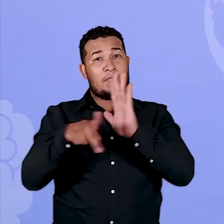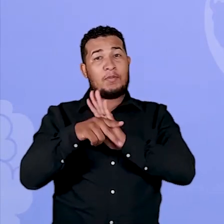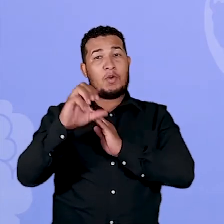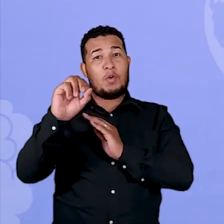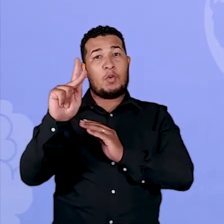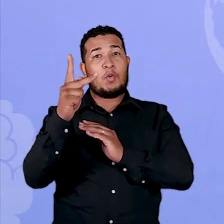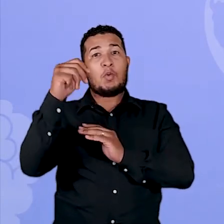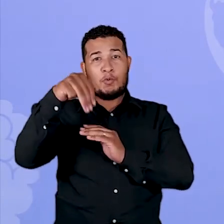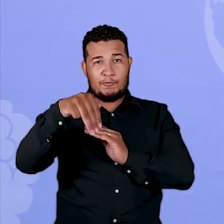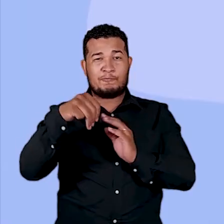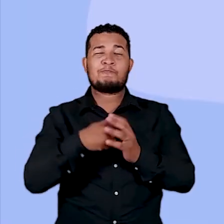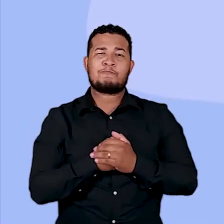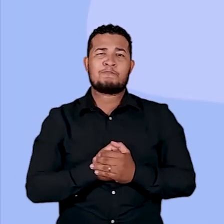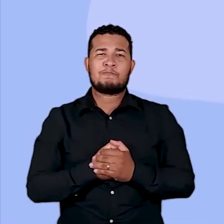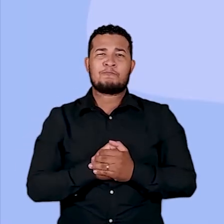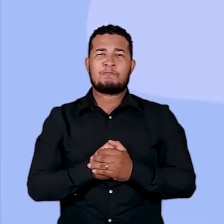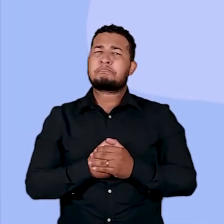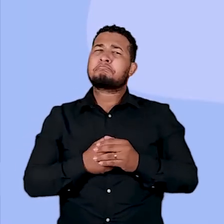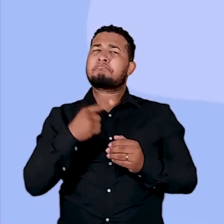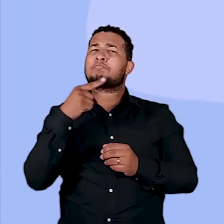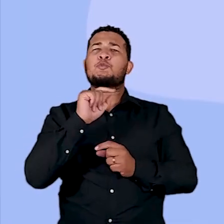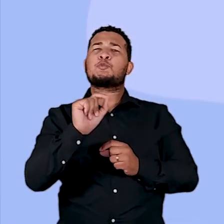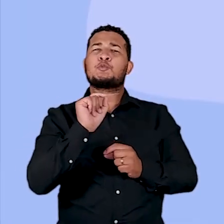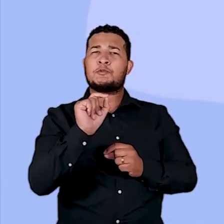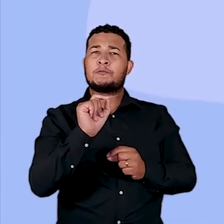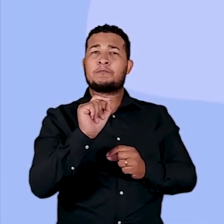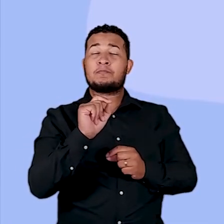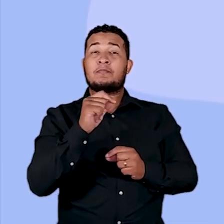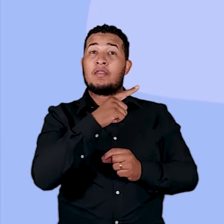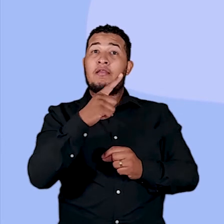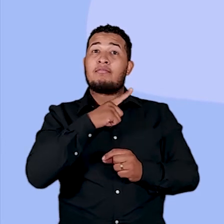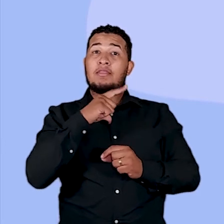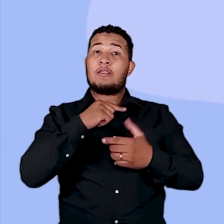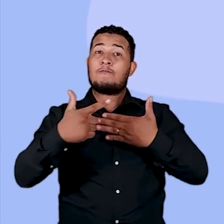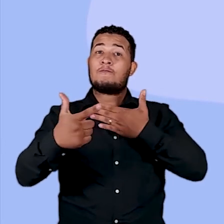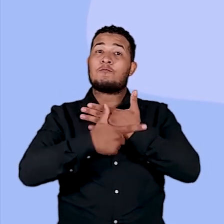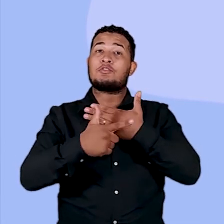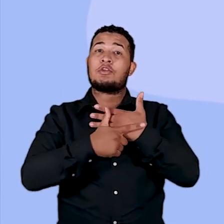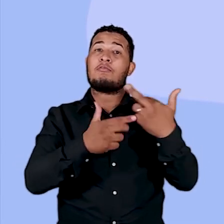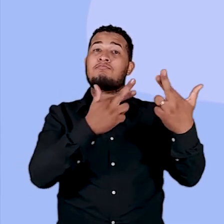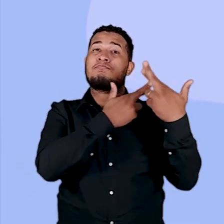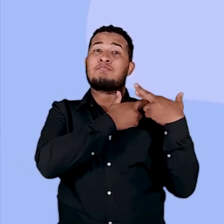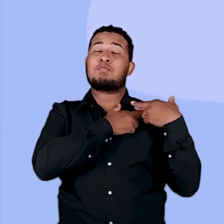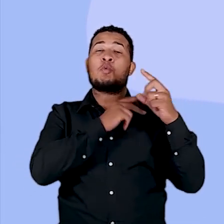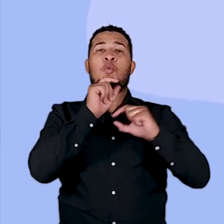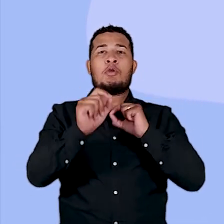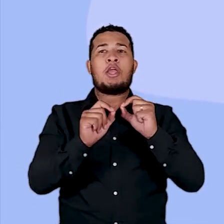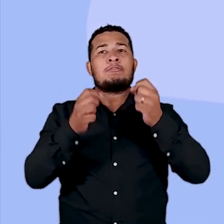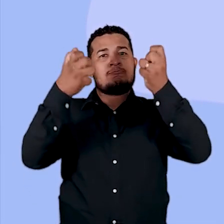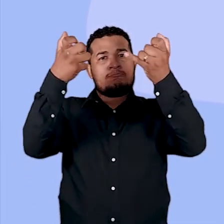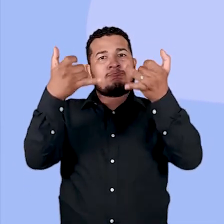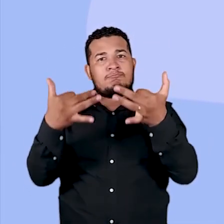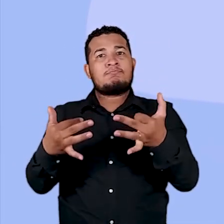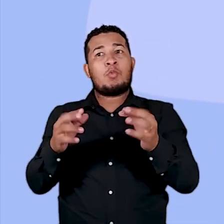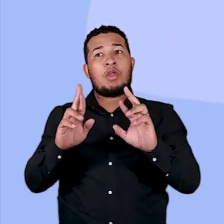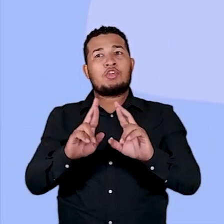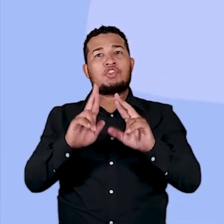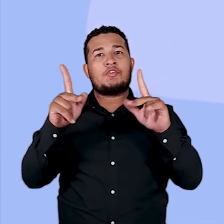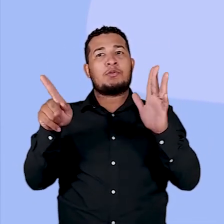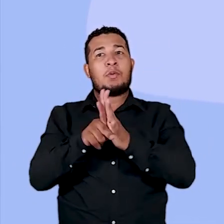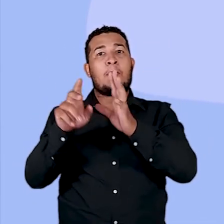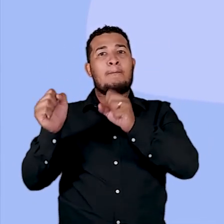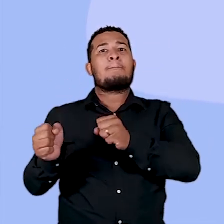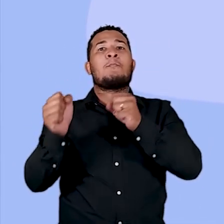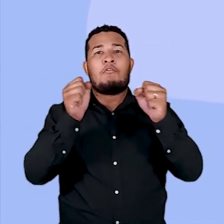de Ohm. Beleza? Então, vamos definir o que é essa primeira lei de Ohm. A lei de Ohm possui por função determinar que a diferença